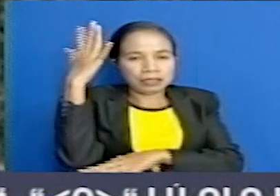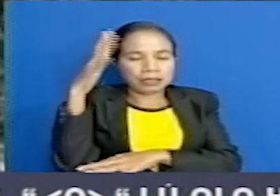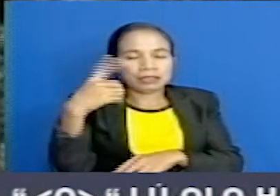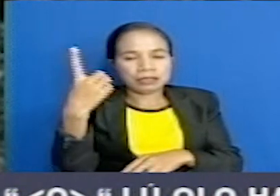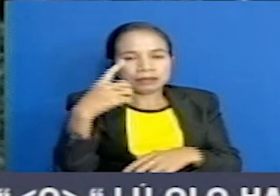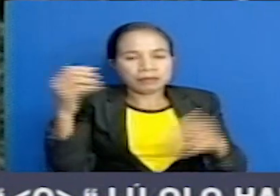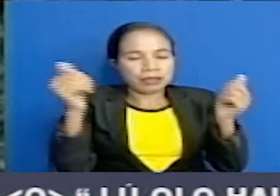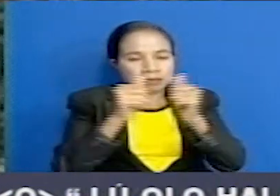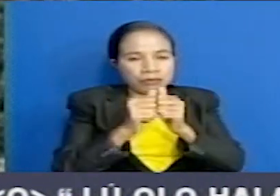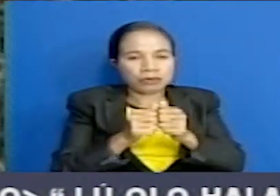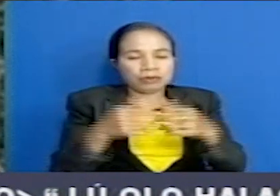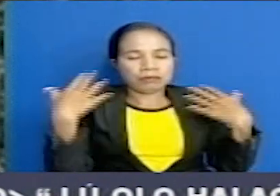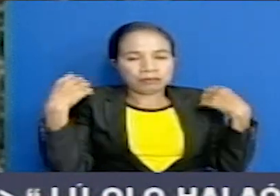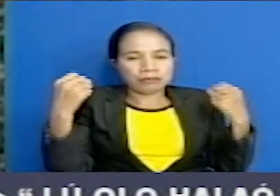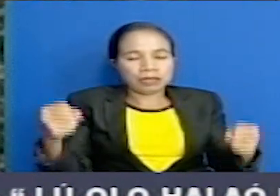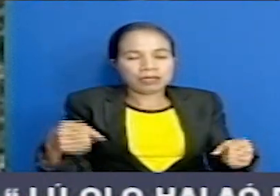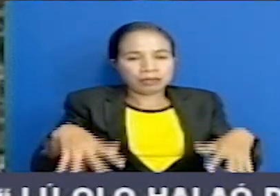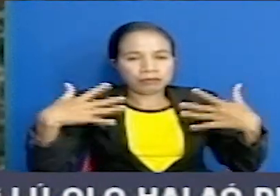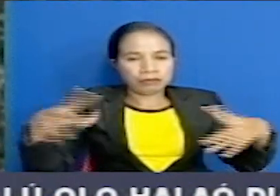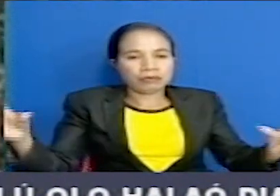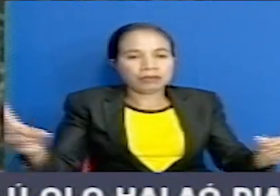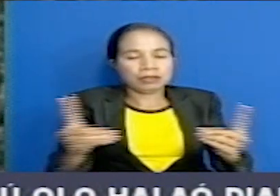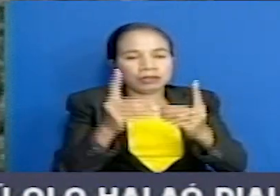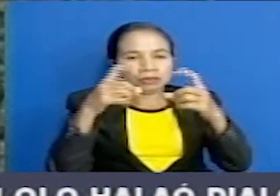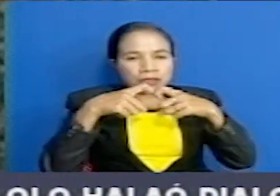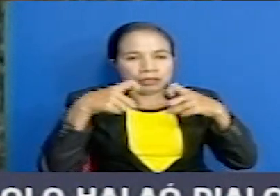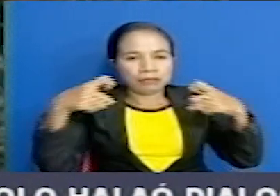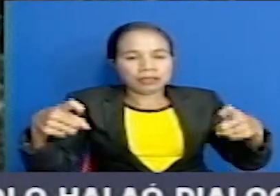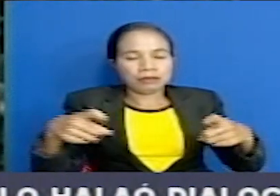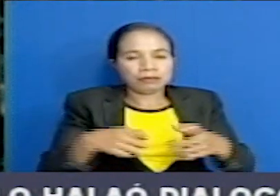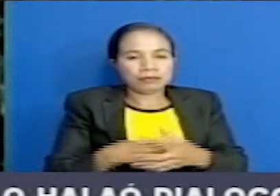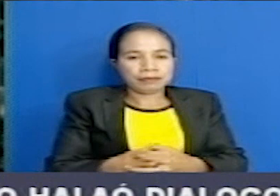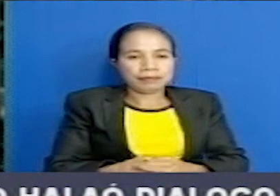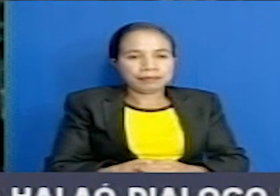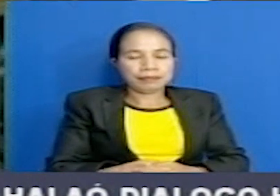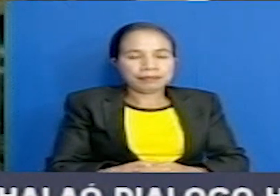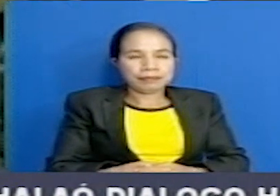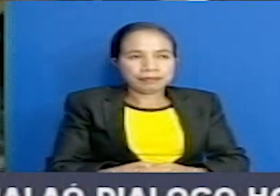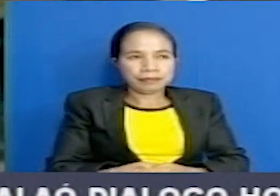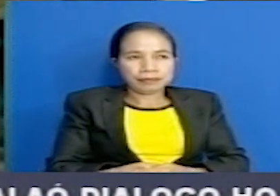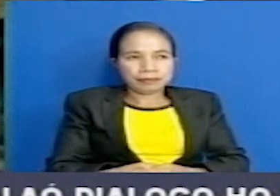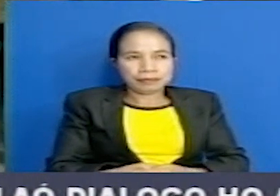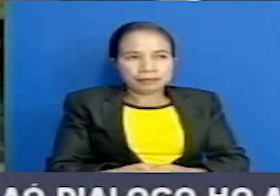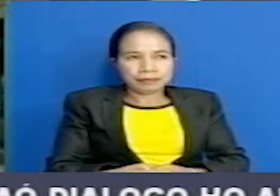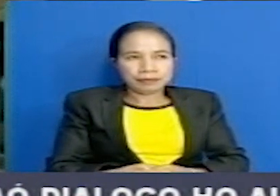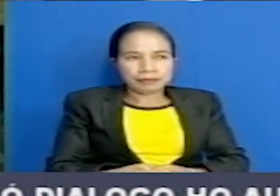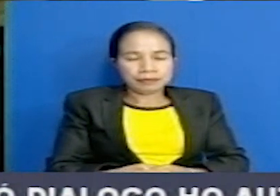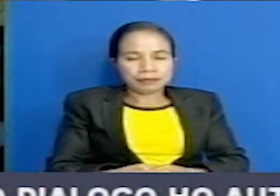sempre hamutu, brani, baluta, hasoro, inimigo. Minha portuguesa de forma